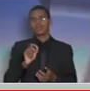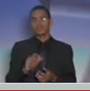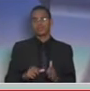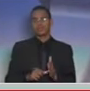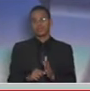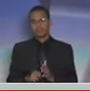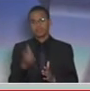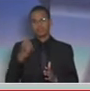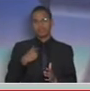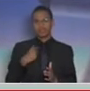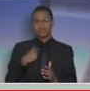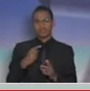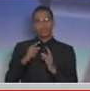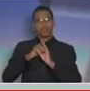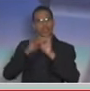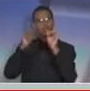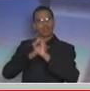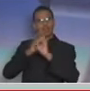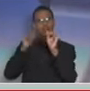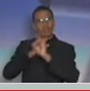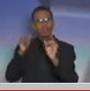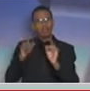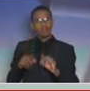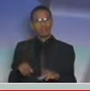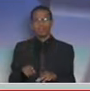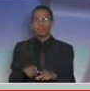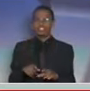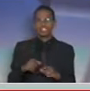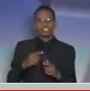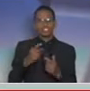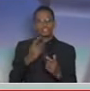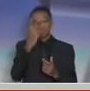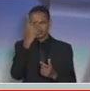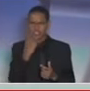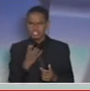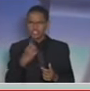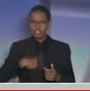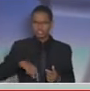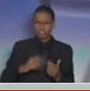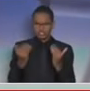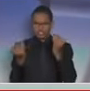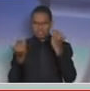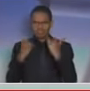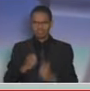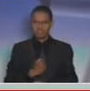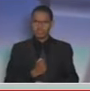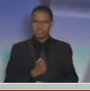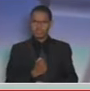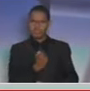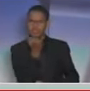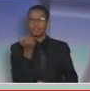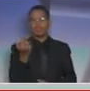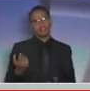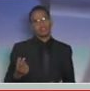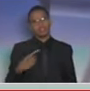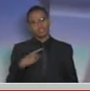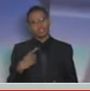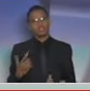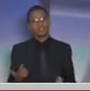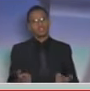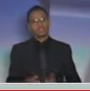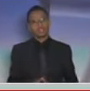primeiramente fazer aqui um protesto e manifestar com veemência a nossa indignação e a nossa revolta